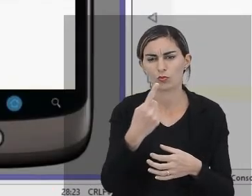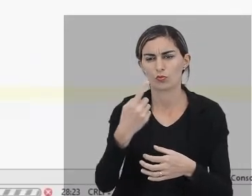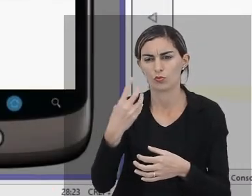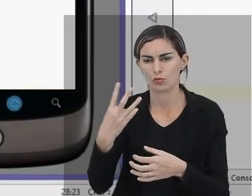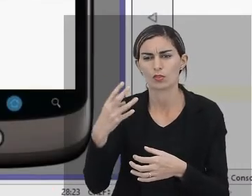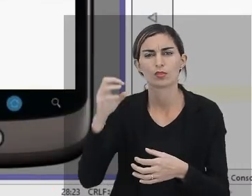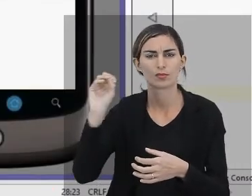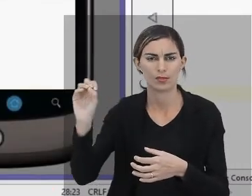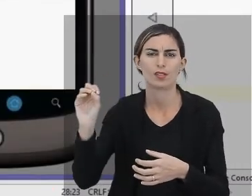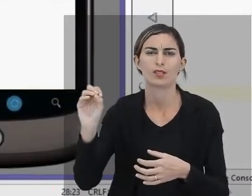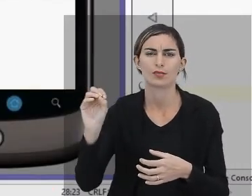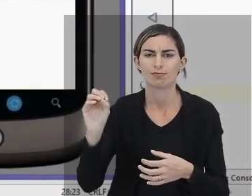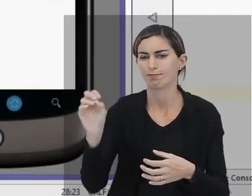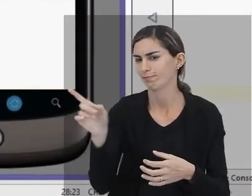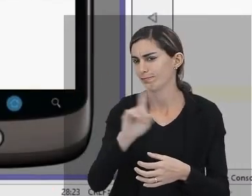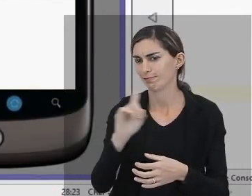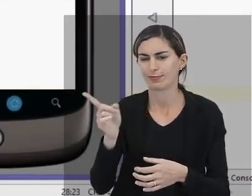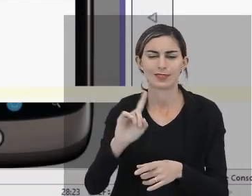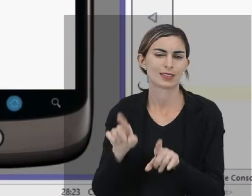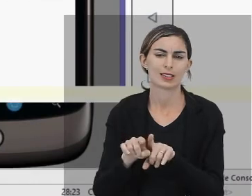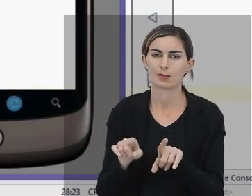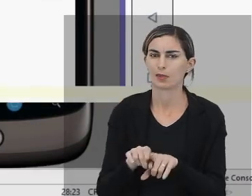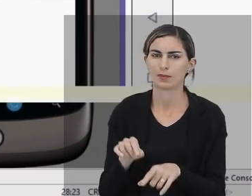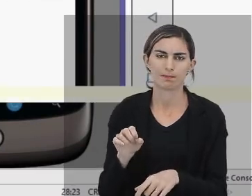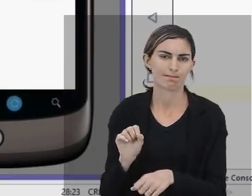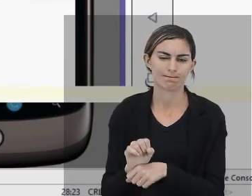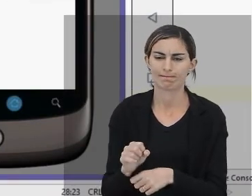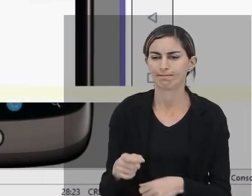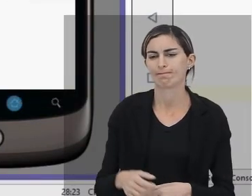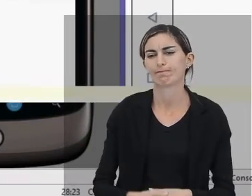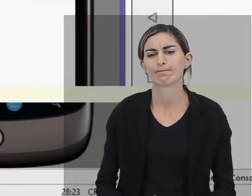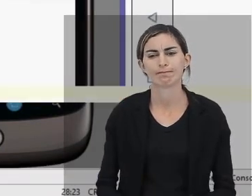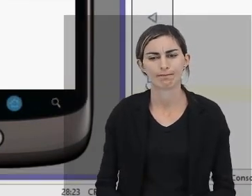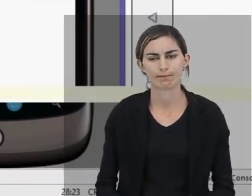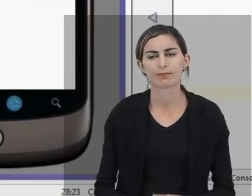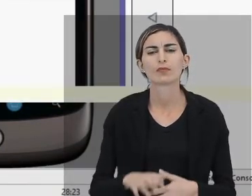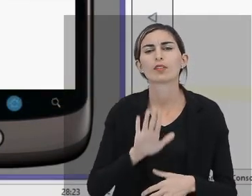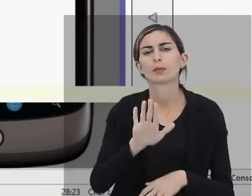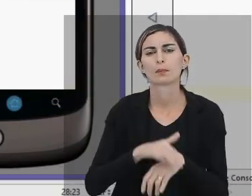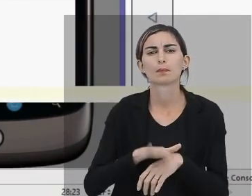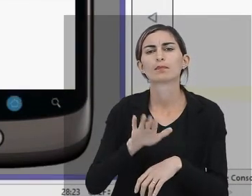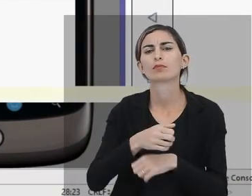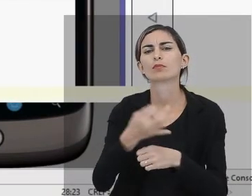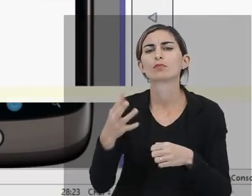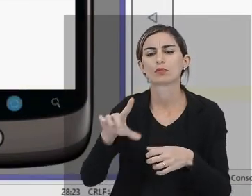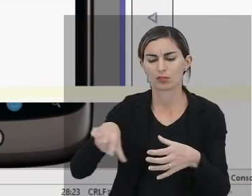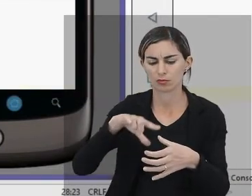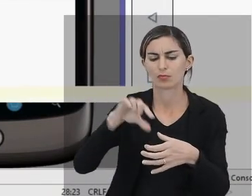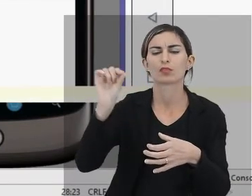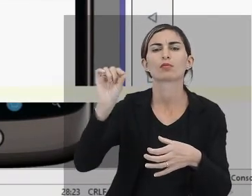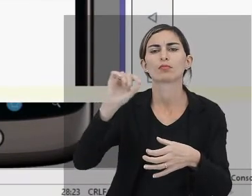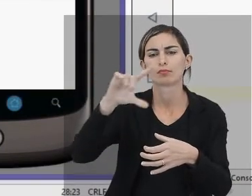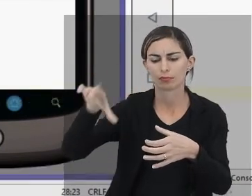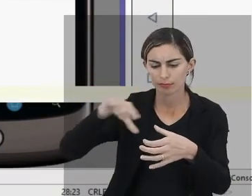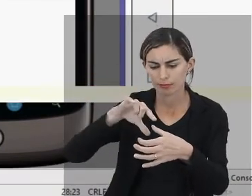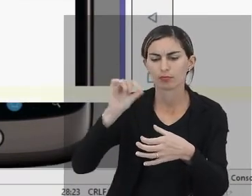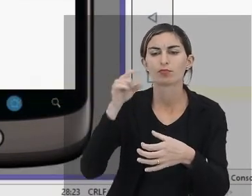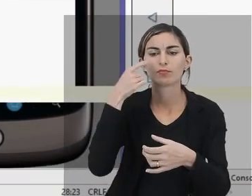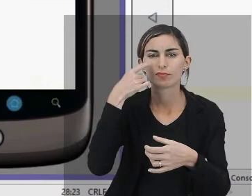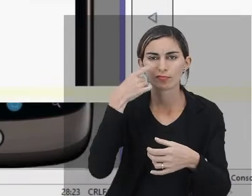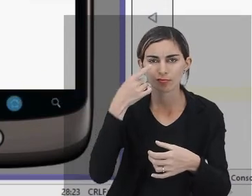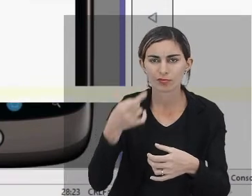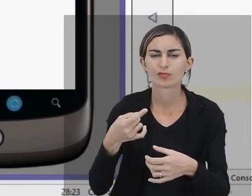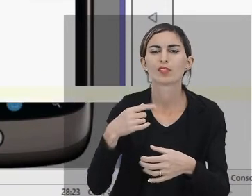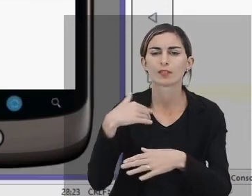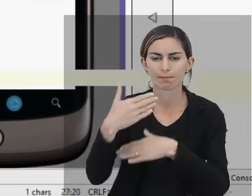aí ele sorteou o 0. Não foi também desta vez. Mas quantas vezes você sortear, você vai ver